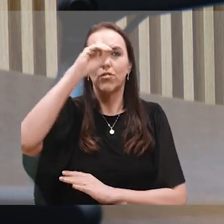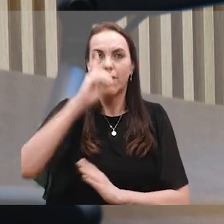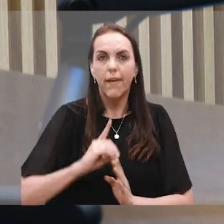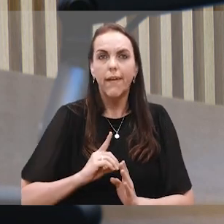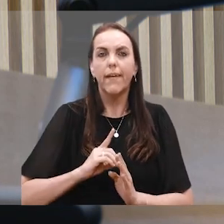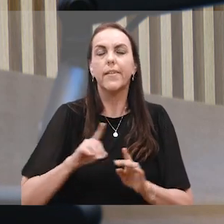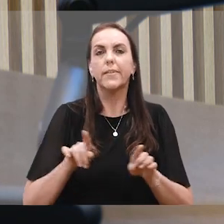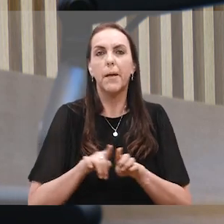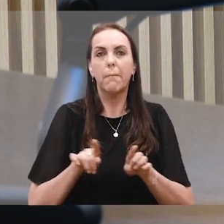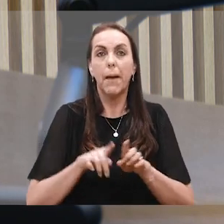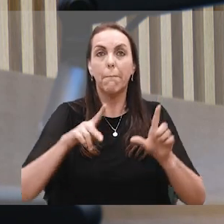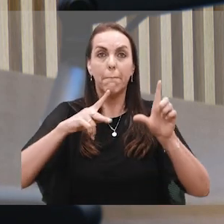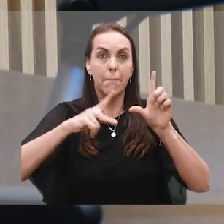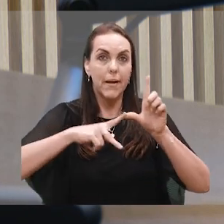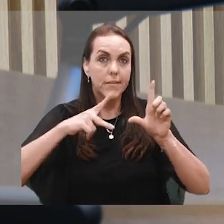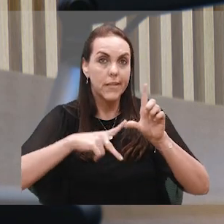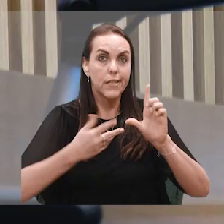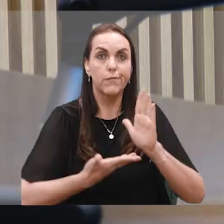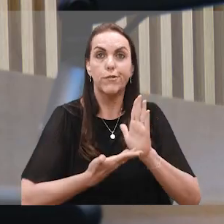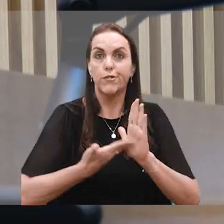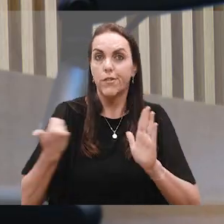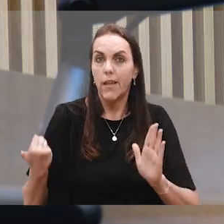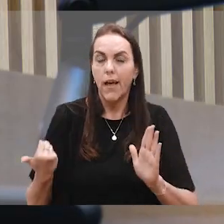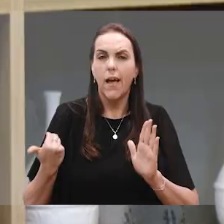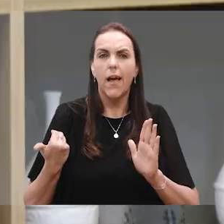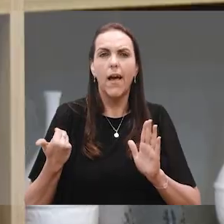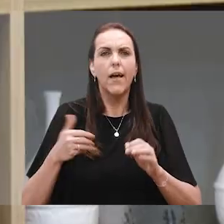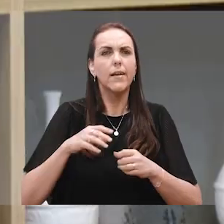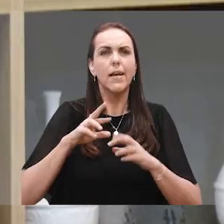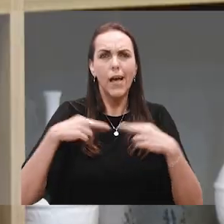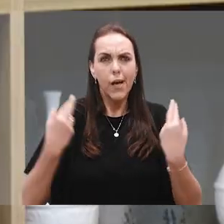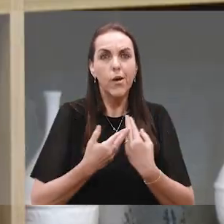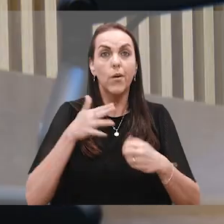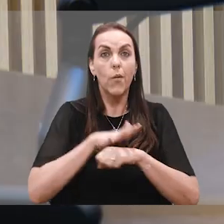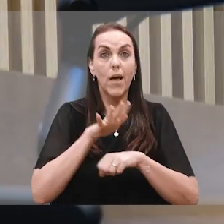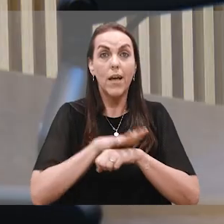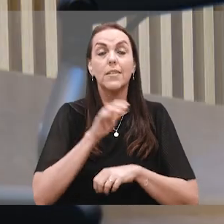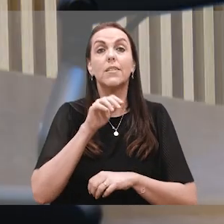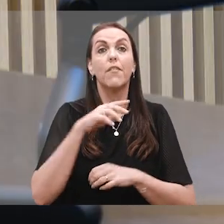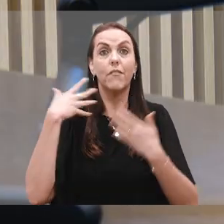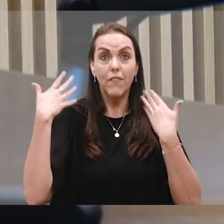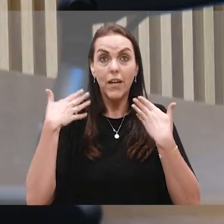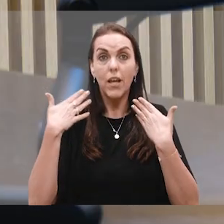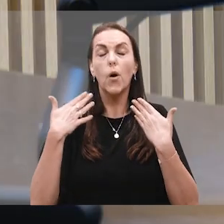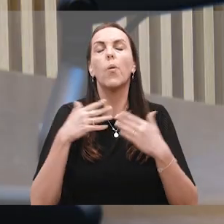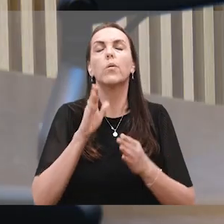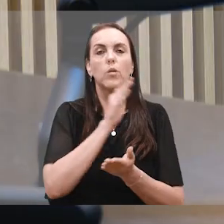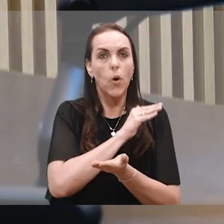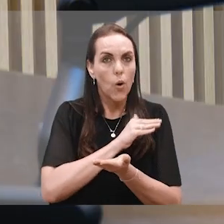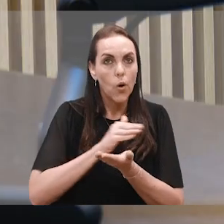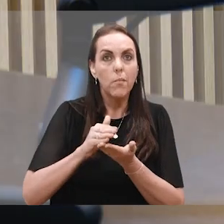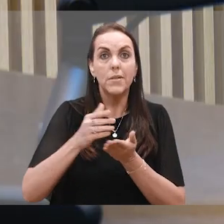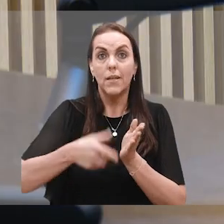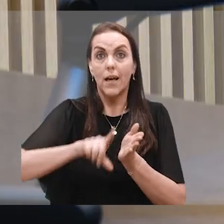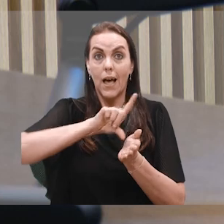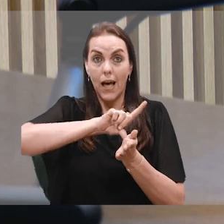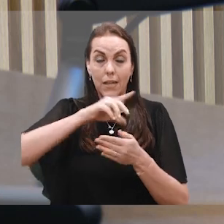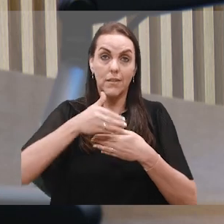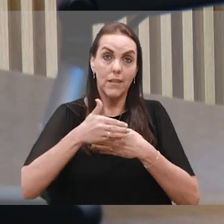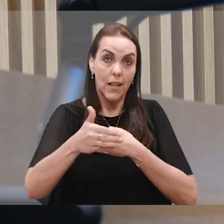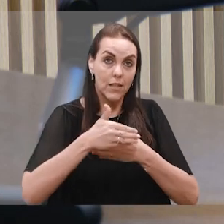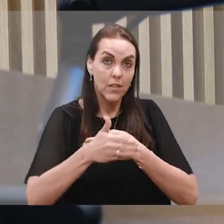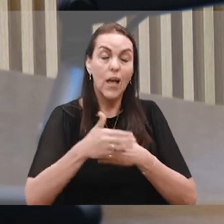direito, que foi aquele o passe livre, extraordinárias de verão, né. extraordinária de verão, antes mesmo de começar a